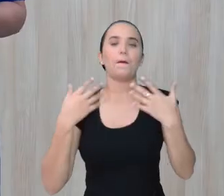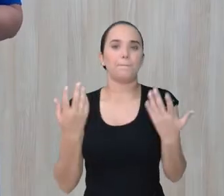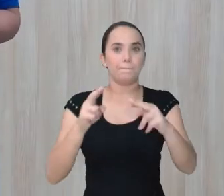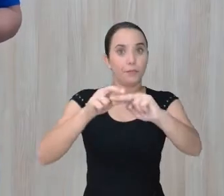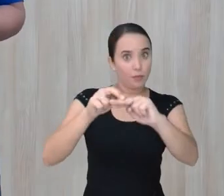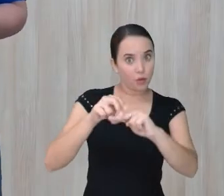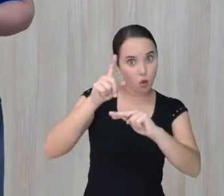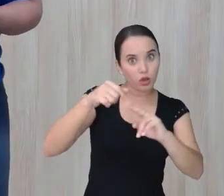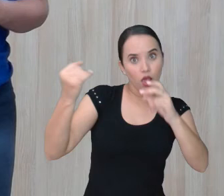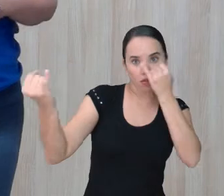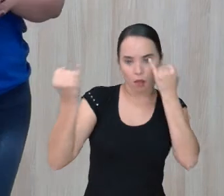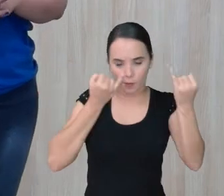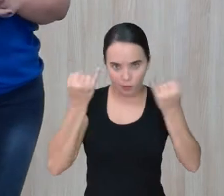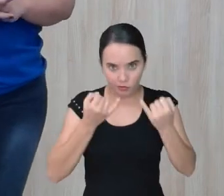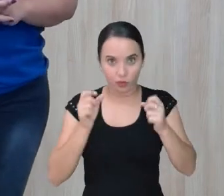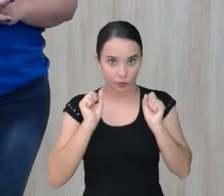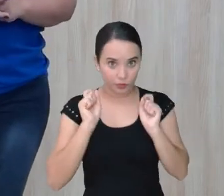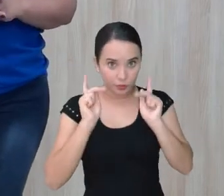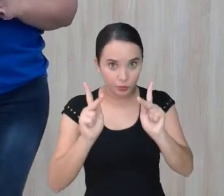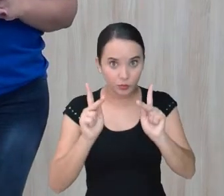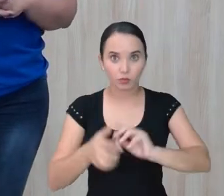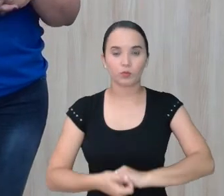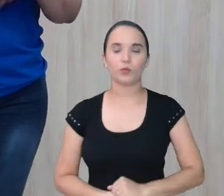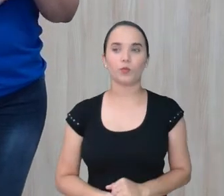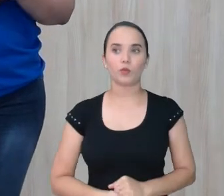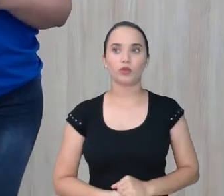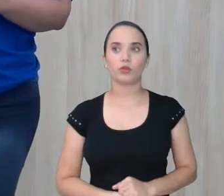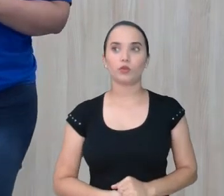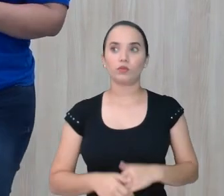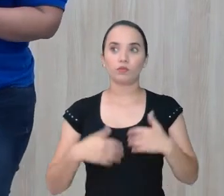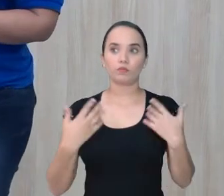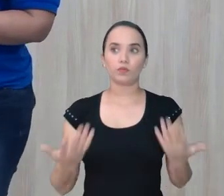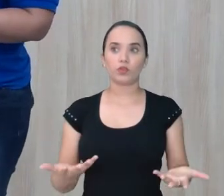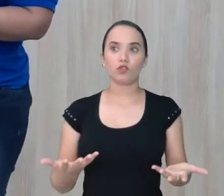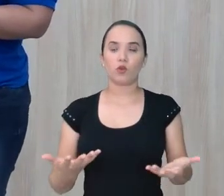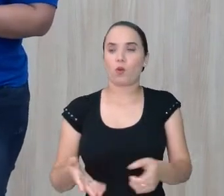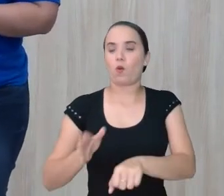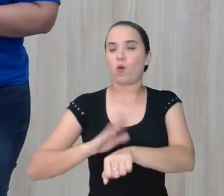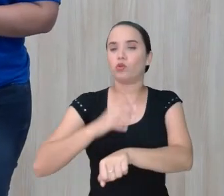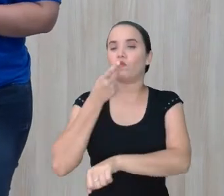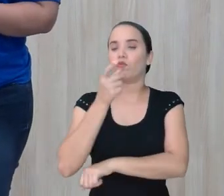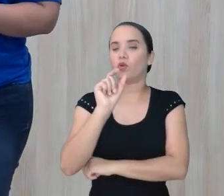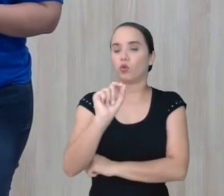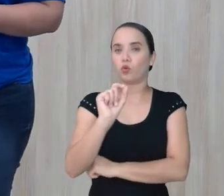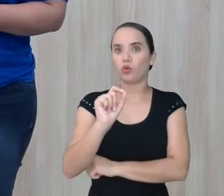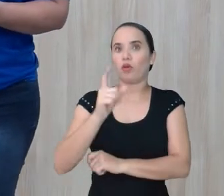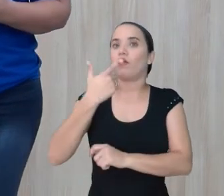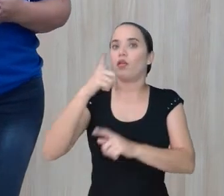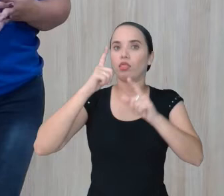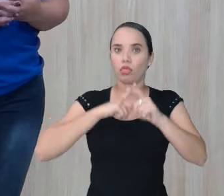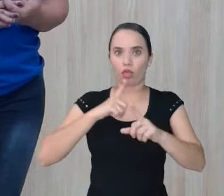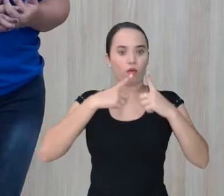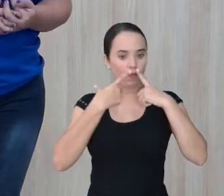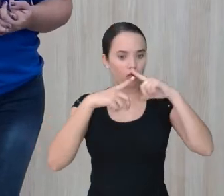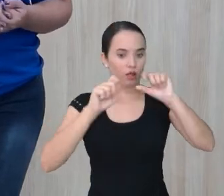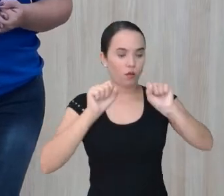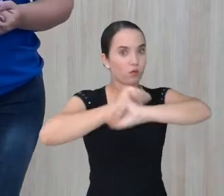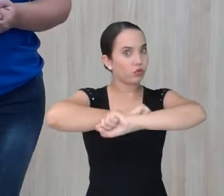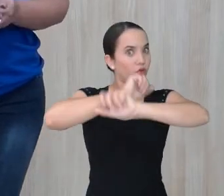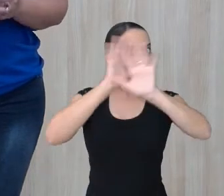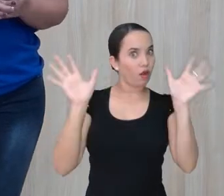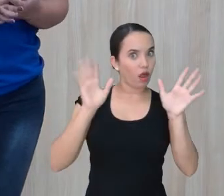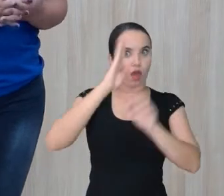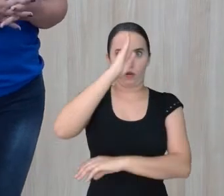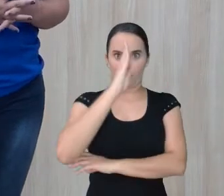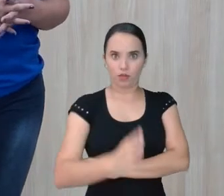texto informativo, certo? Então, quando eu digo que é um texto com linguagem clara e direta,